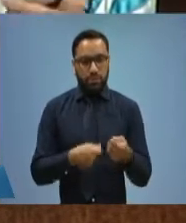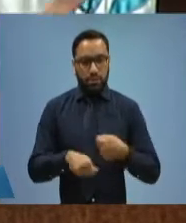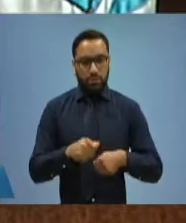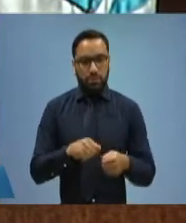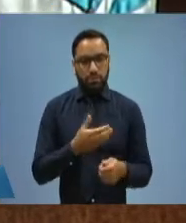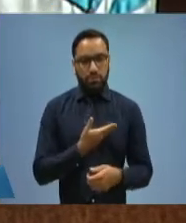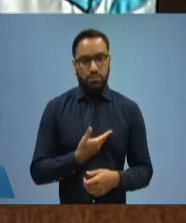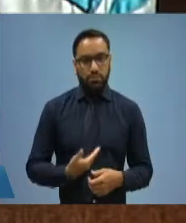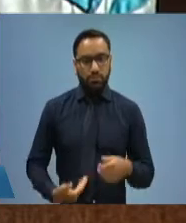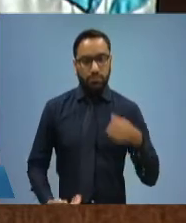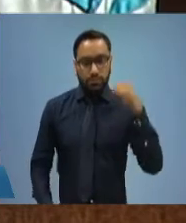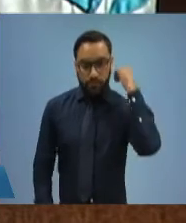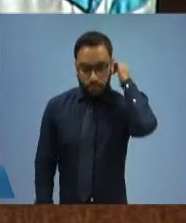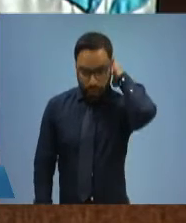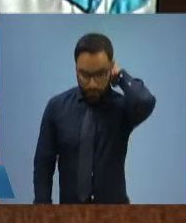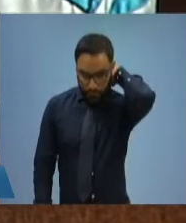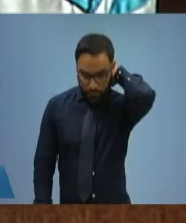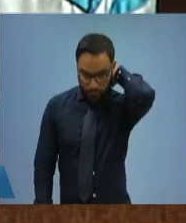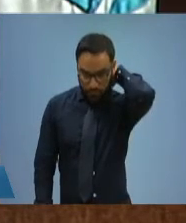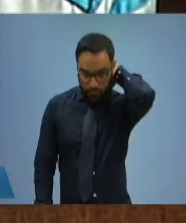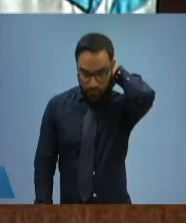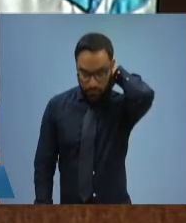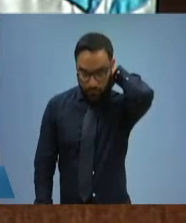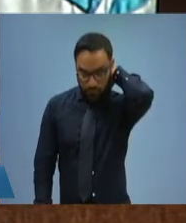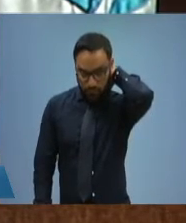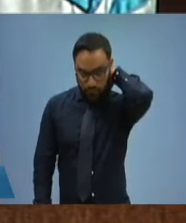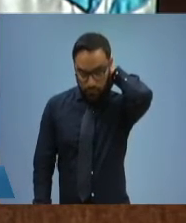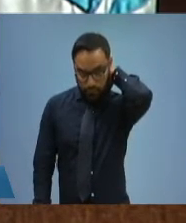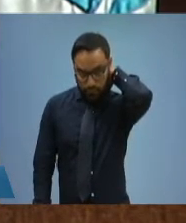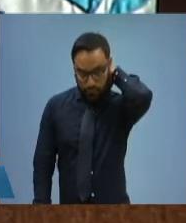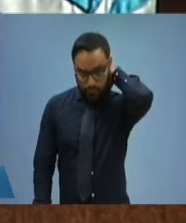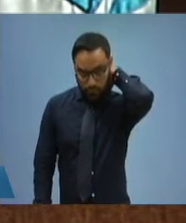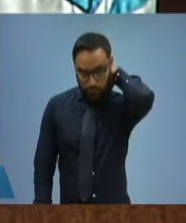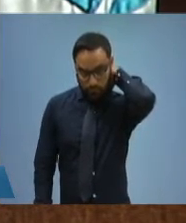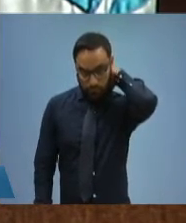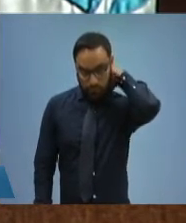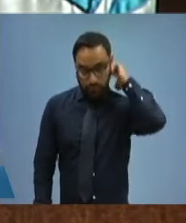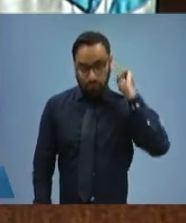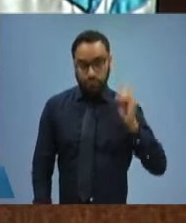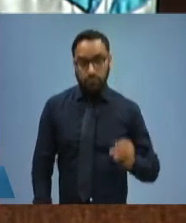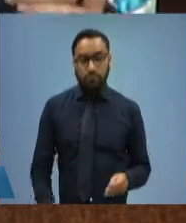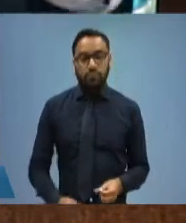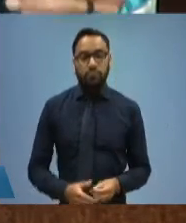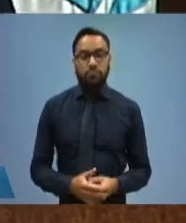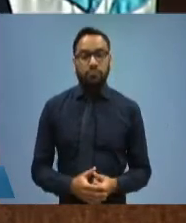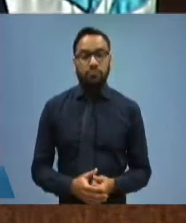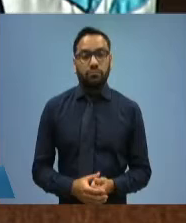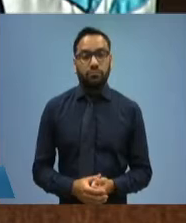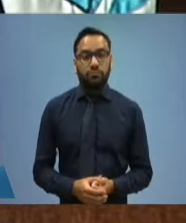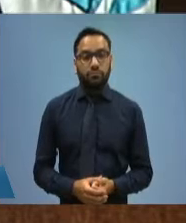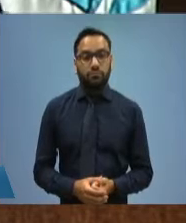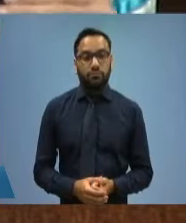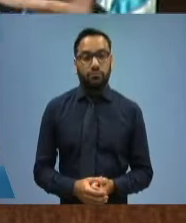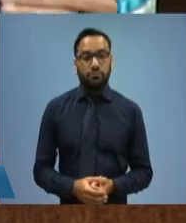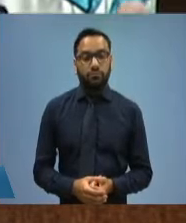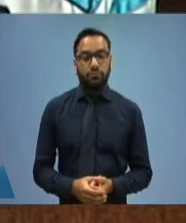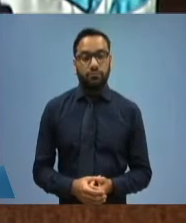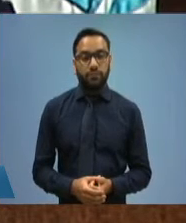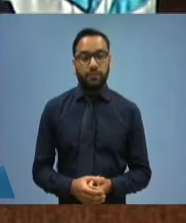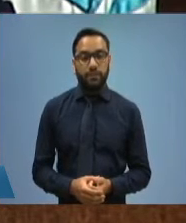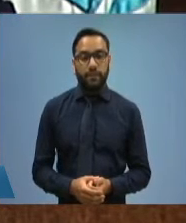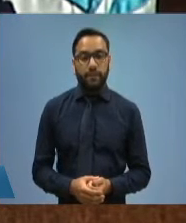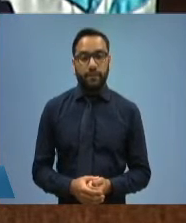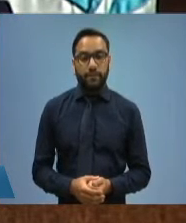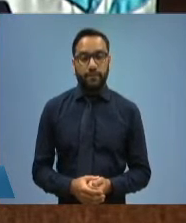quer a extensão, vereador Marquito? Extensão de 5 minutos, vereador Marquito? Isso. Queria pedir para os senhores